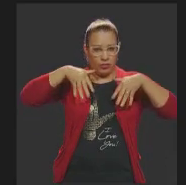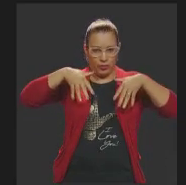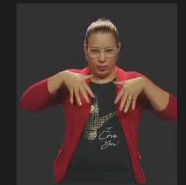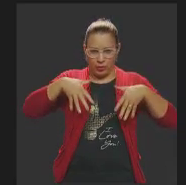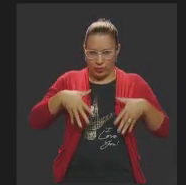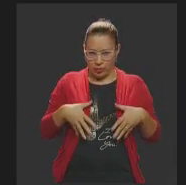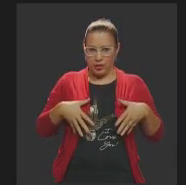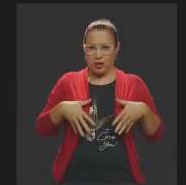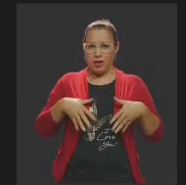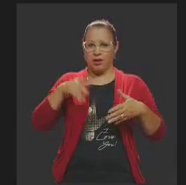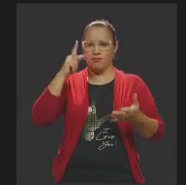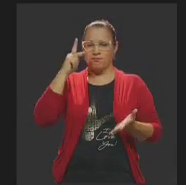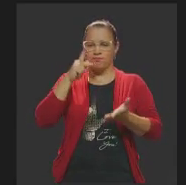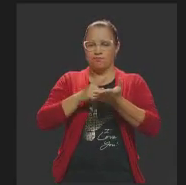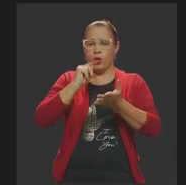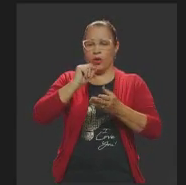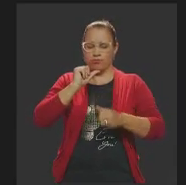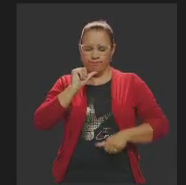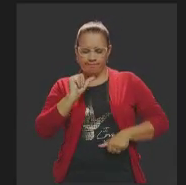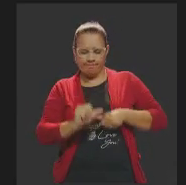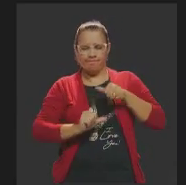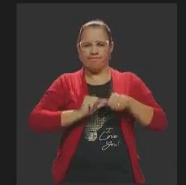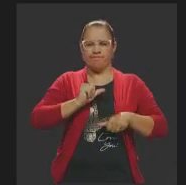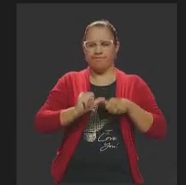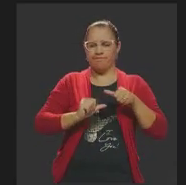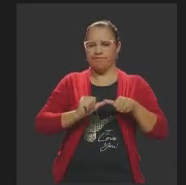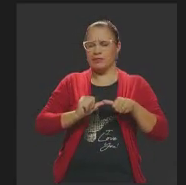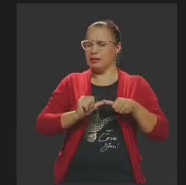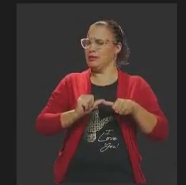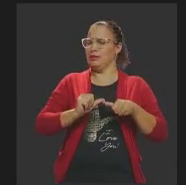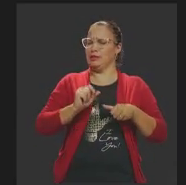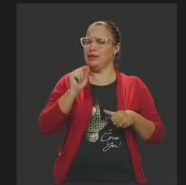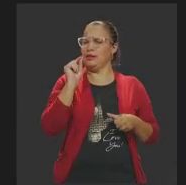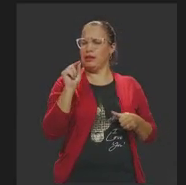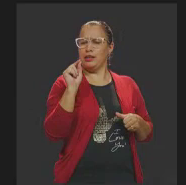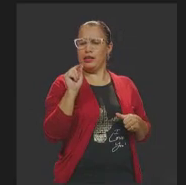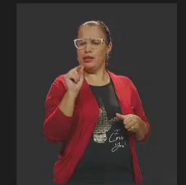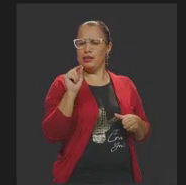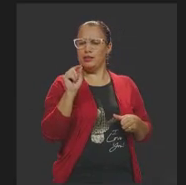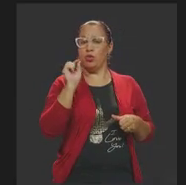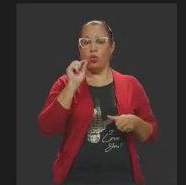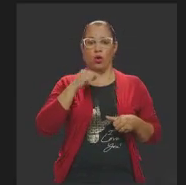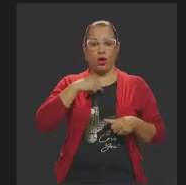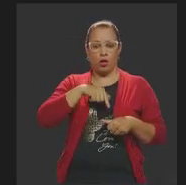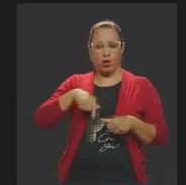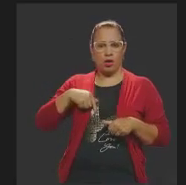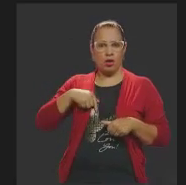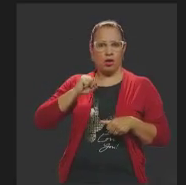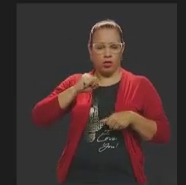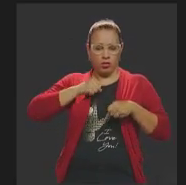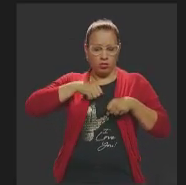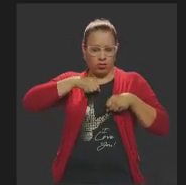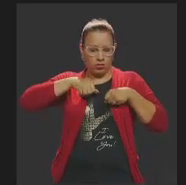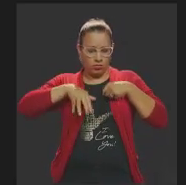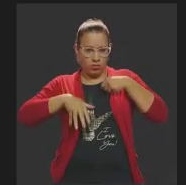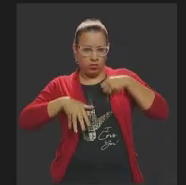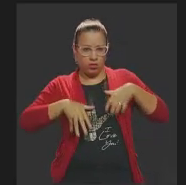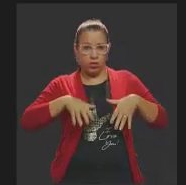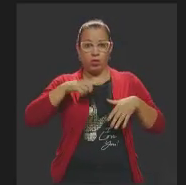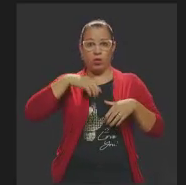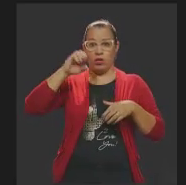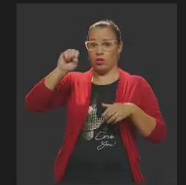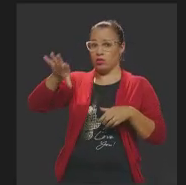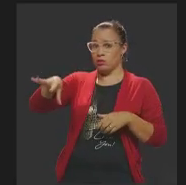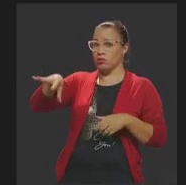que realmente faz a troca gasosa. O que é isso? É aquela região que realmente vai absorver o